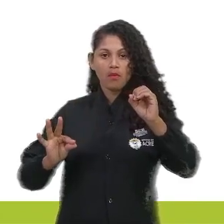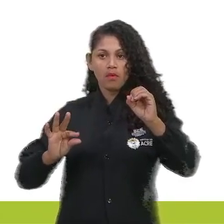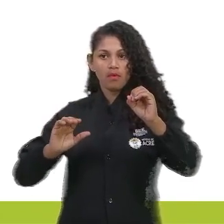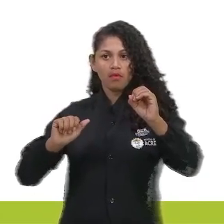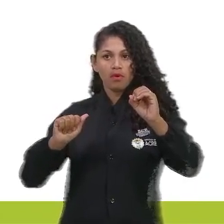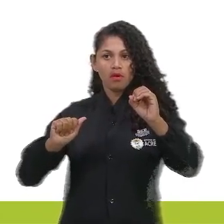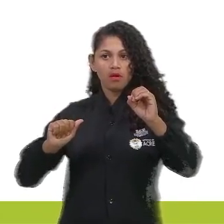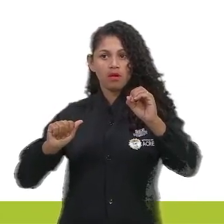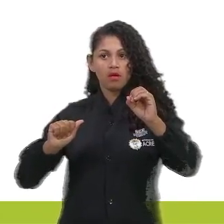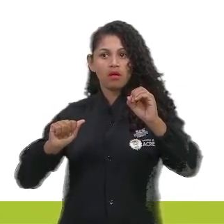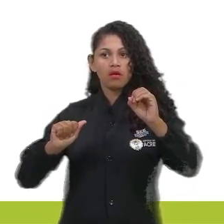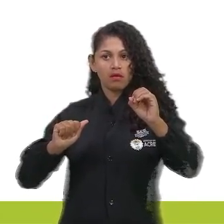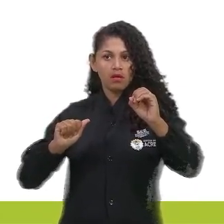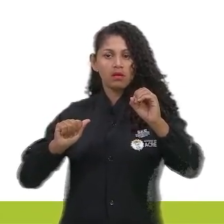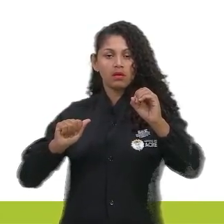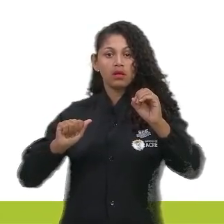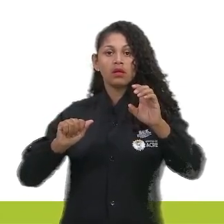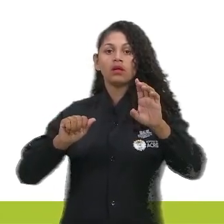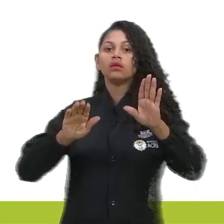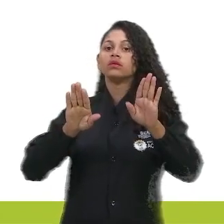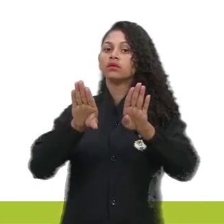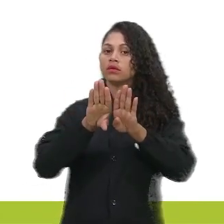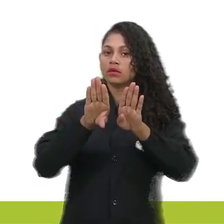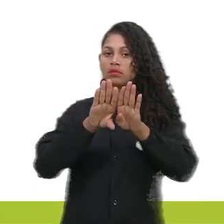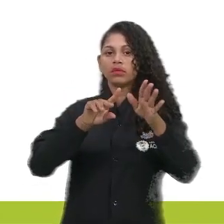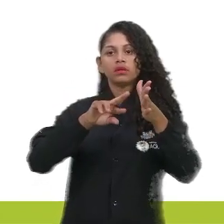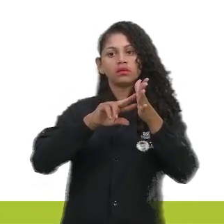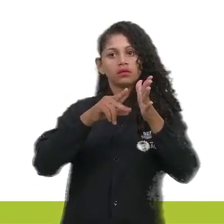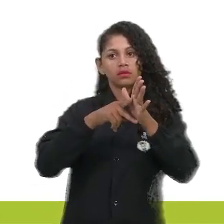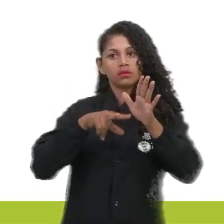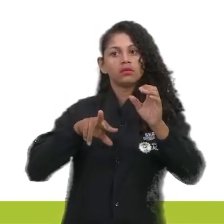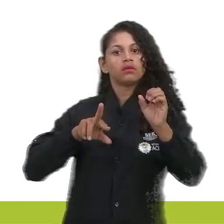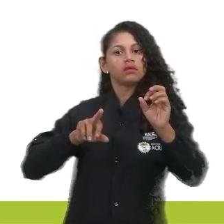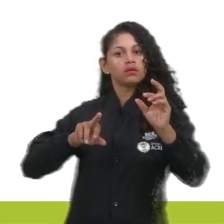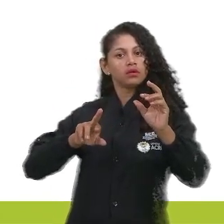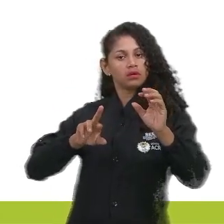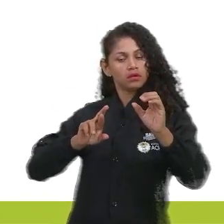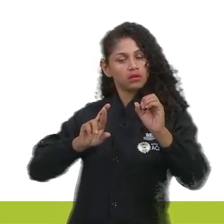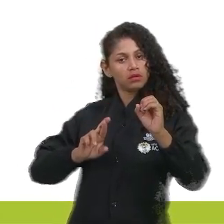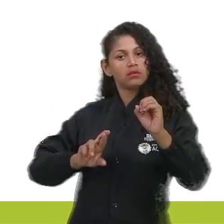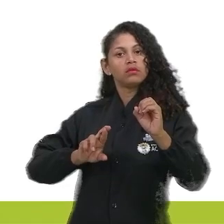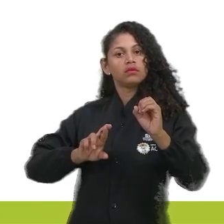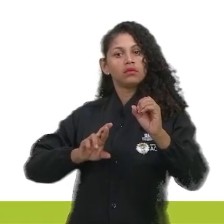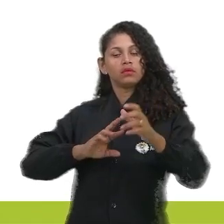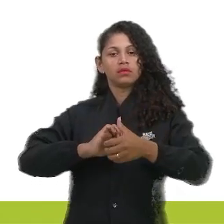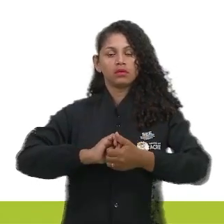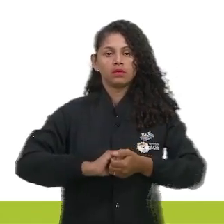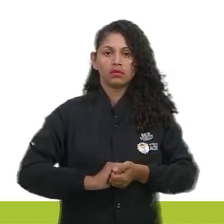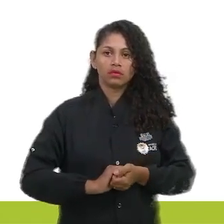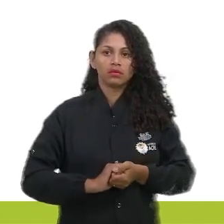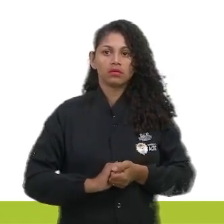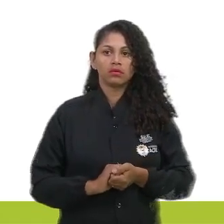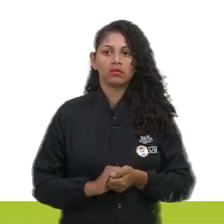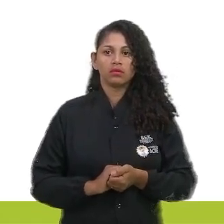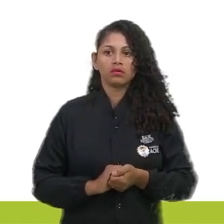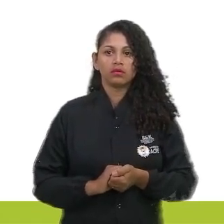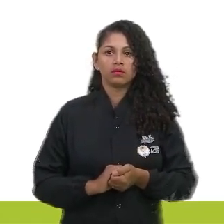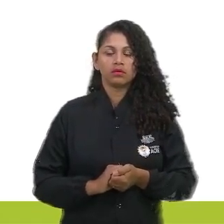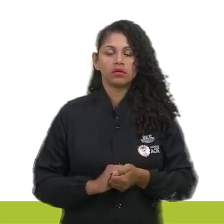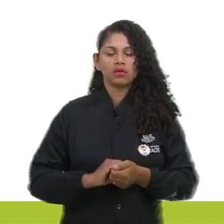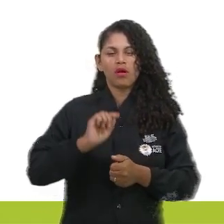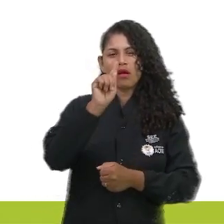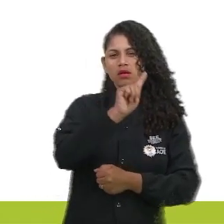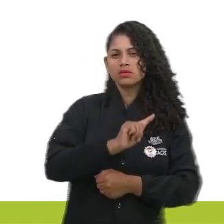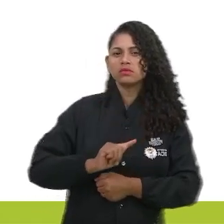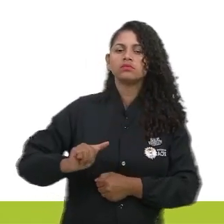uma mesma distância de um ponto dado. Esse ponto dado é o ponto O. Então, a circunferência é isso. Não é difícil